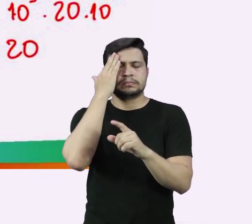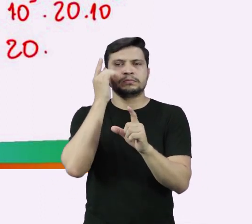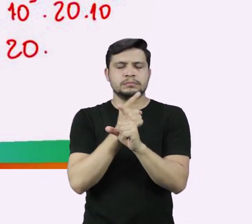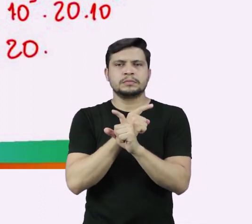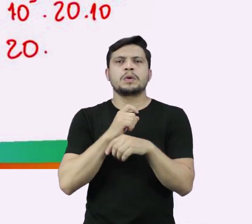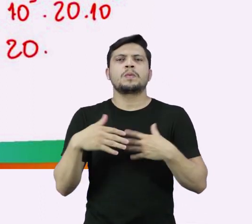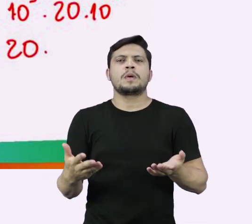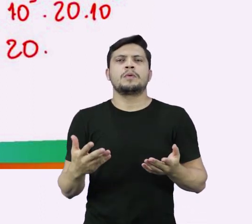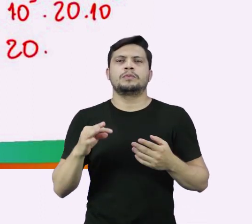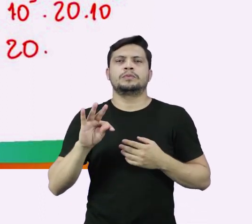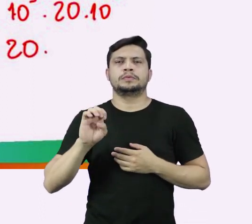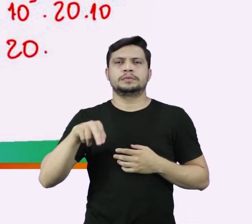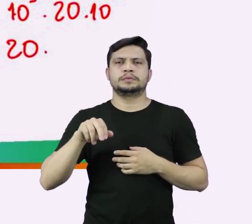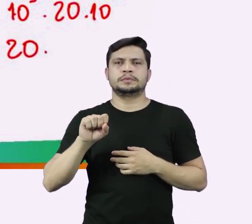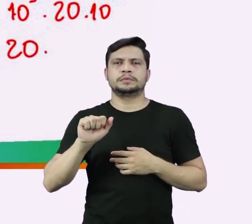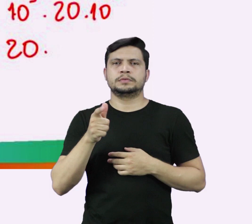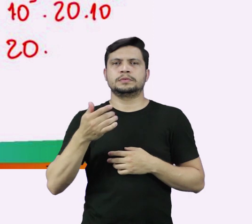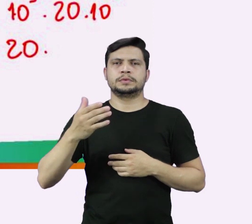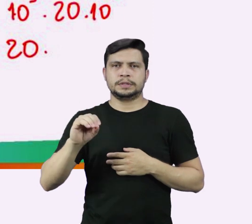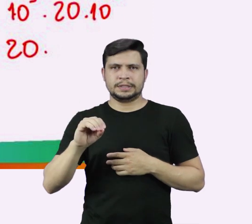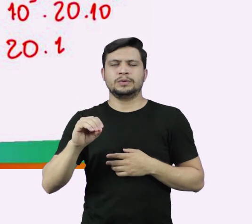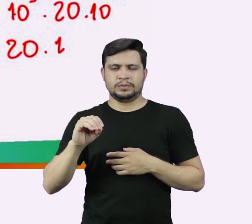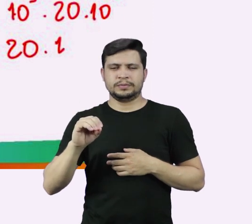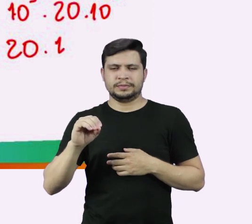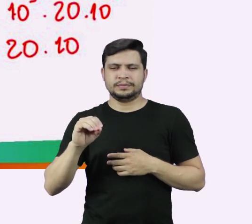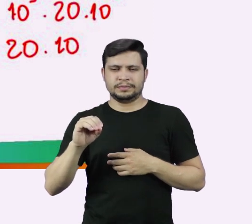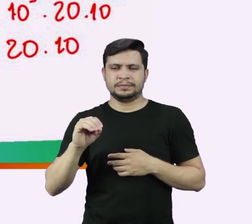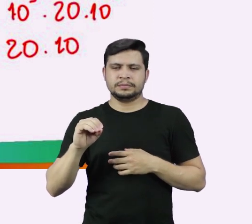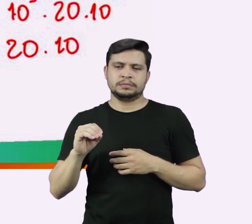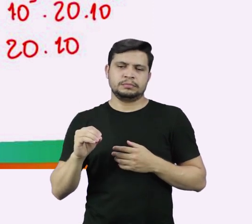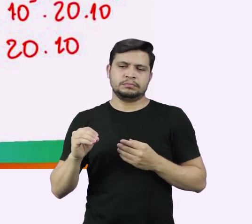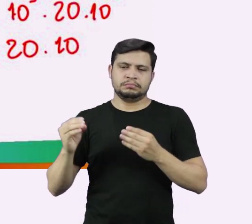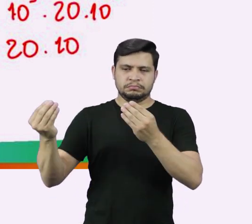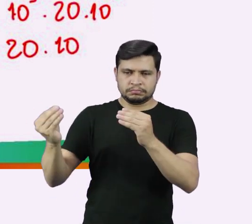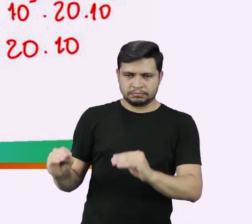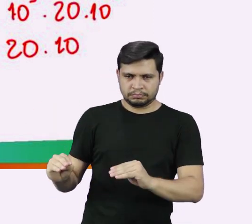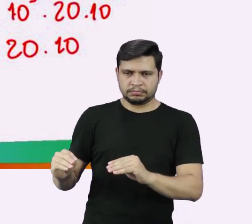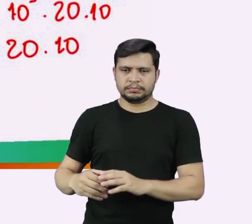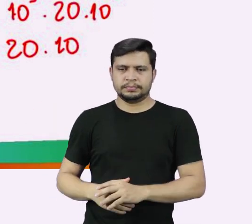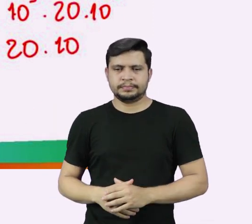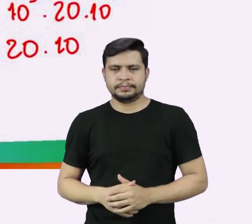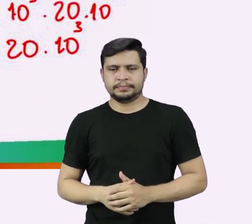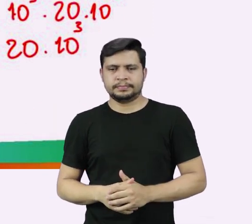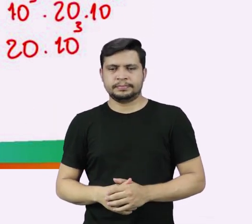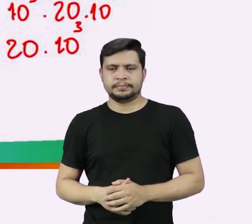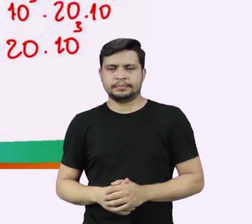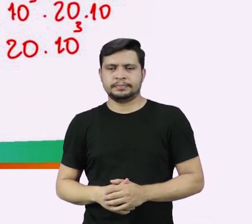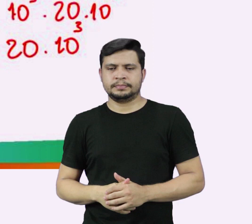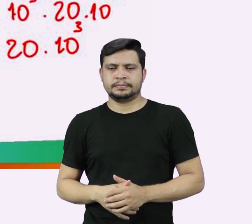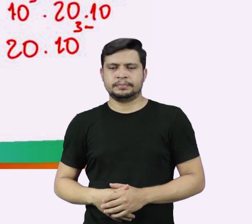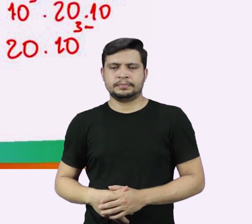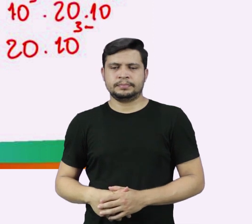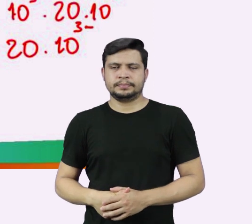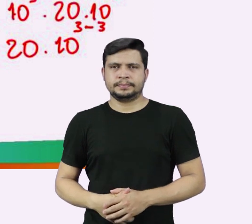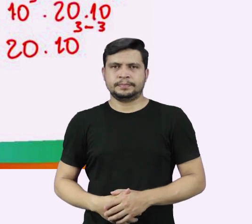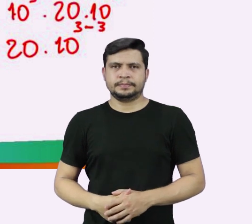as potências de 10 nós repetimos, e no caso, operamos em relação à base, que no caso vai ficar